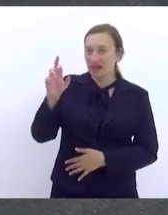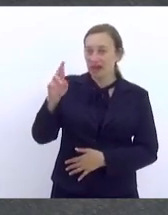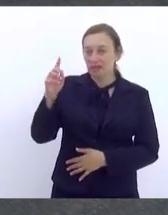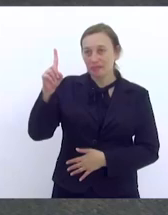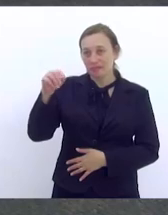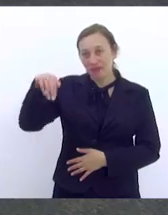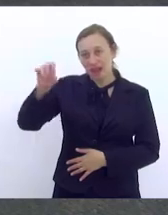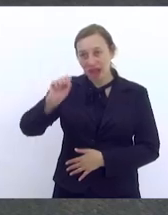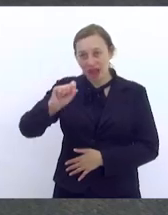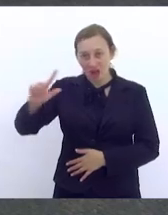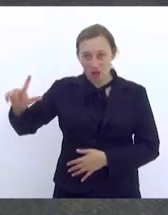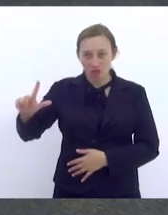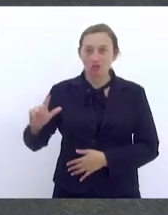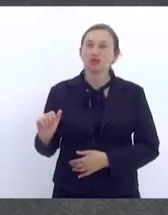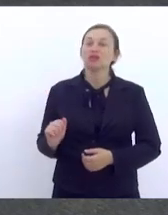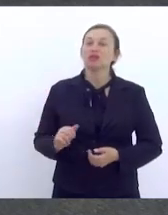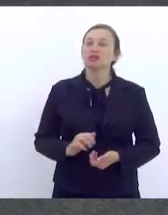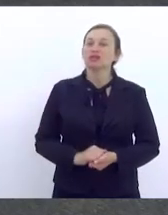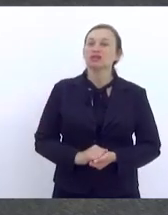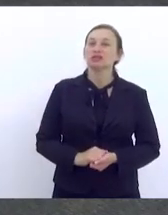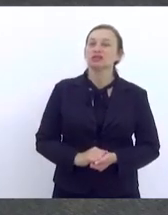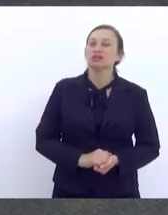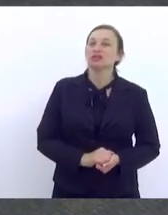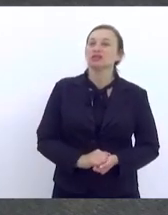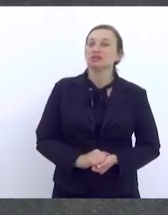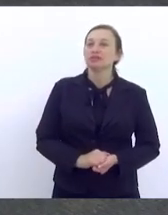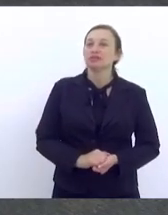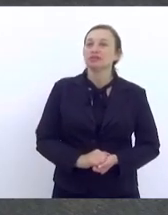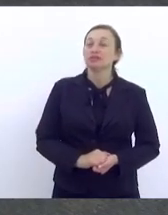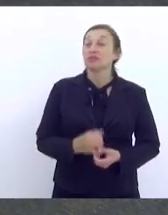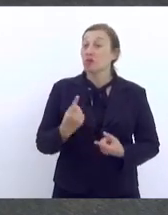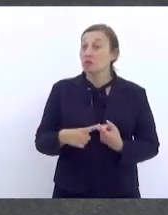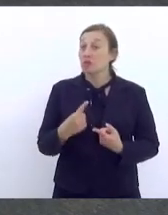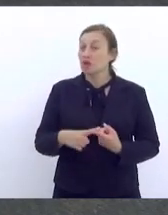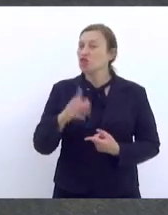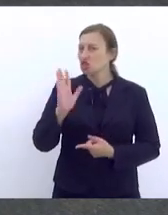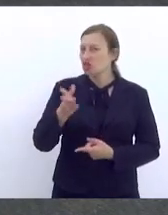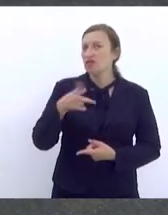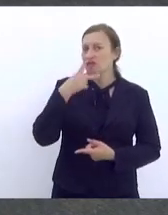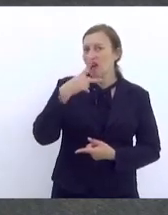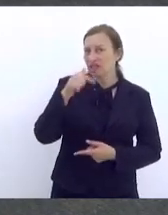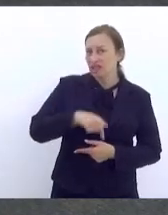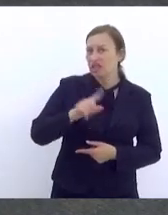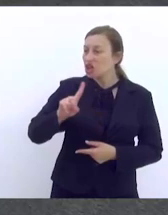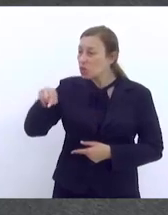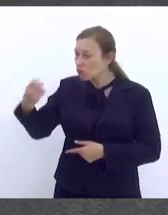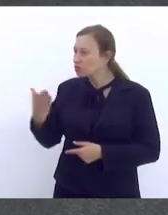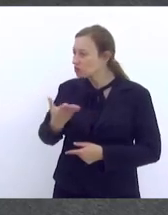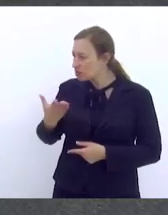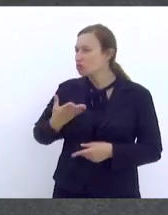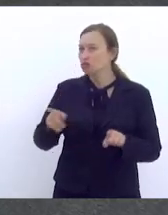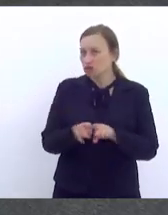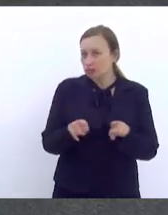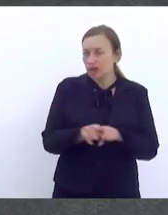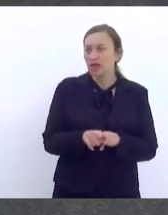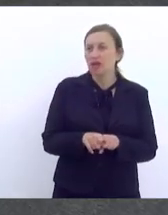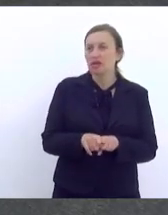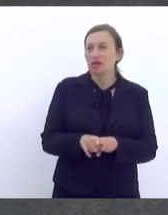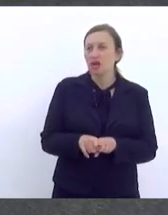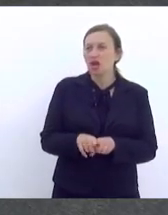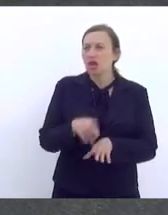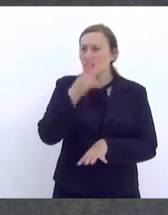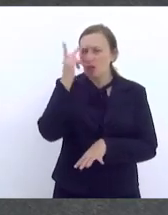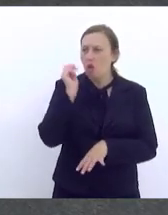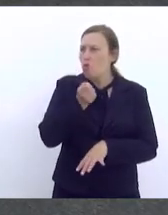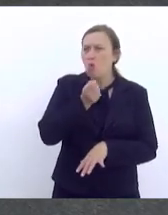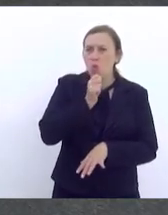tá aqui ainda me solidarizar com vossa excelência Porque como já foi dito aqui por outros colegas nenhuma